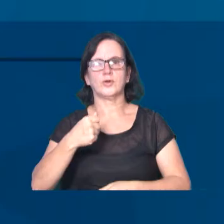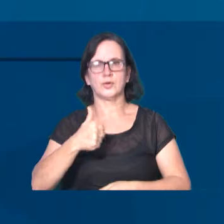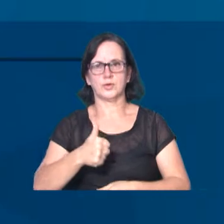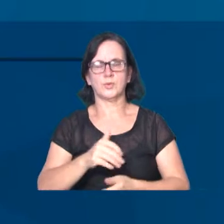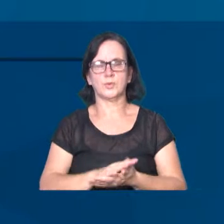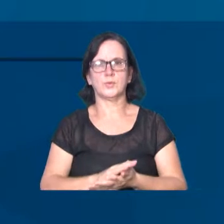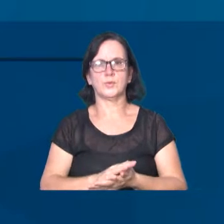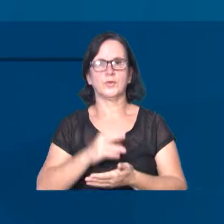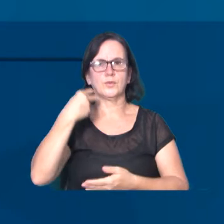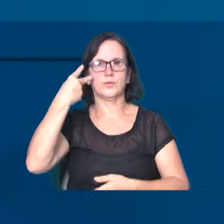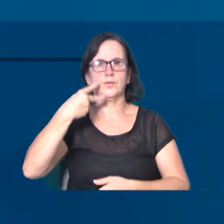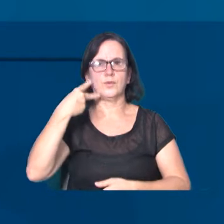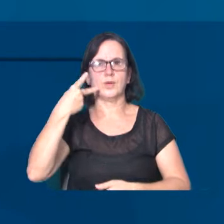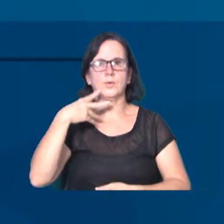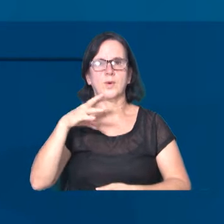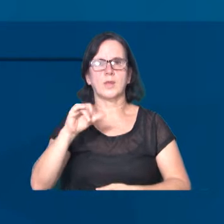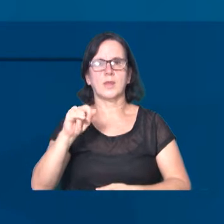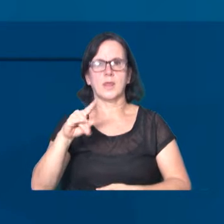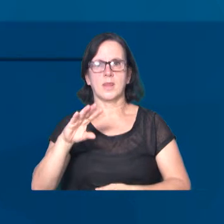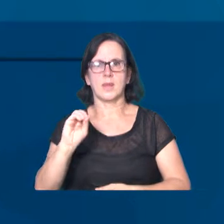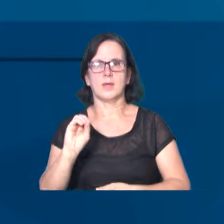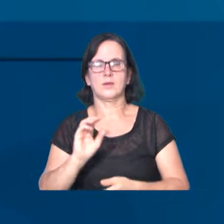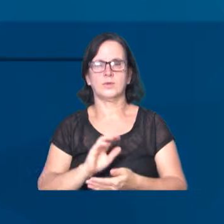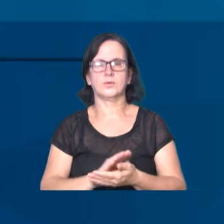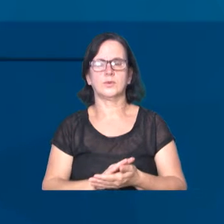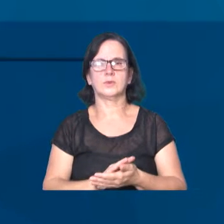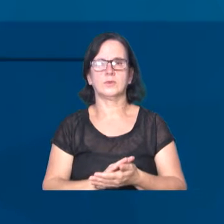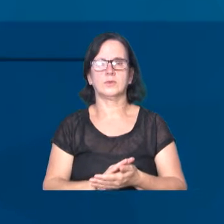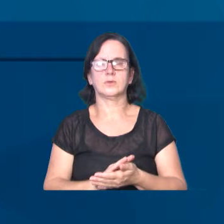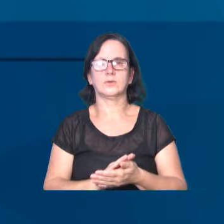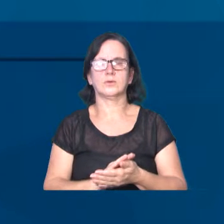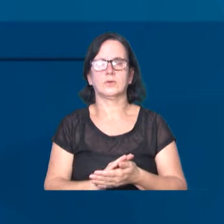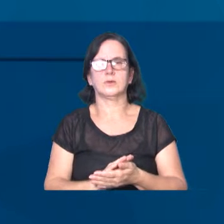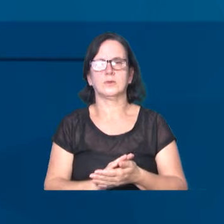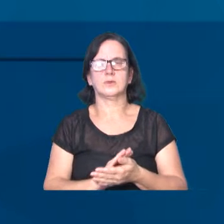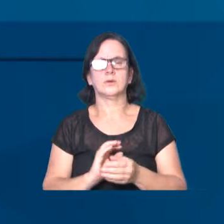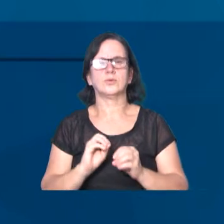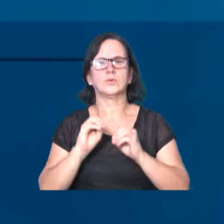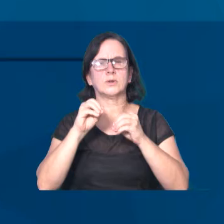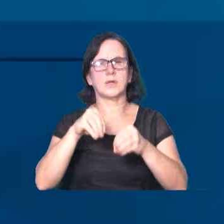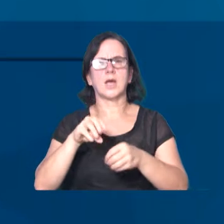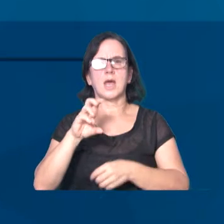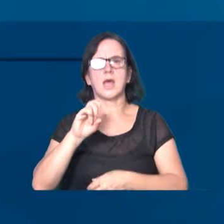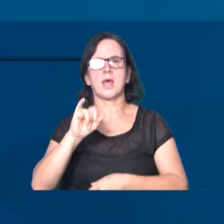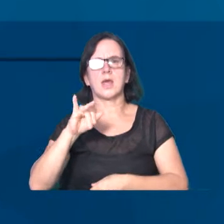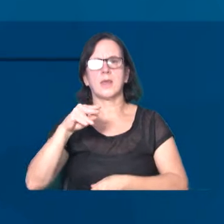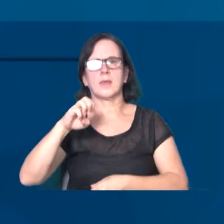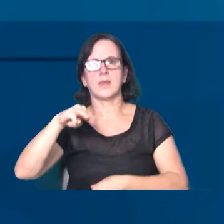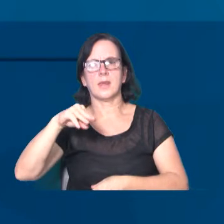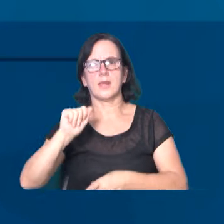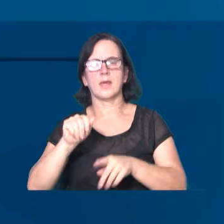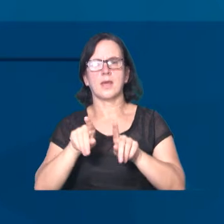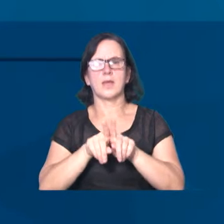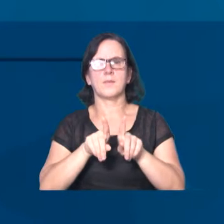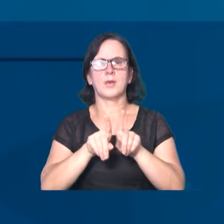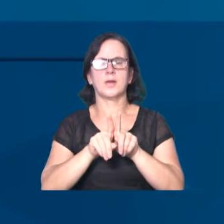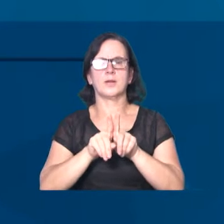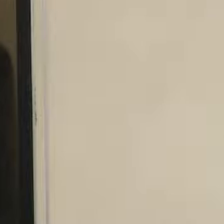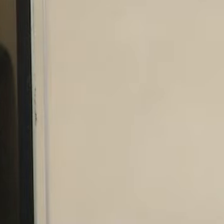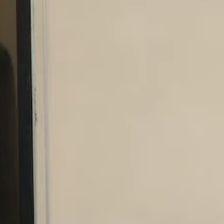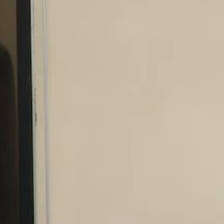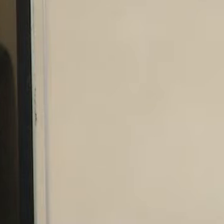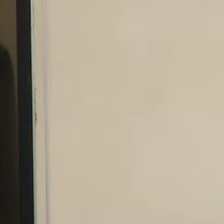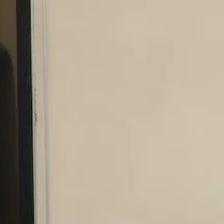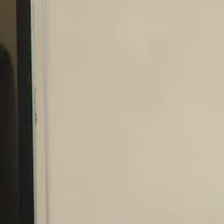Sérgio calçados que dispõe sobre a instalação de sistema de ecobarreiras na rede hidrográfica